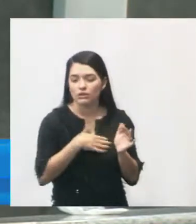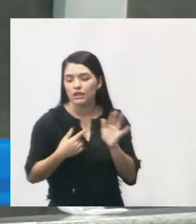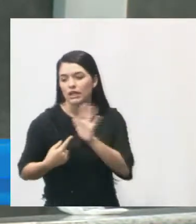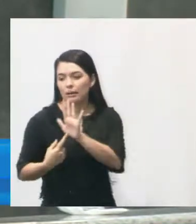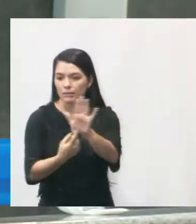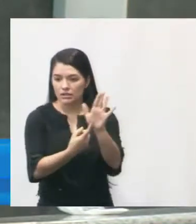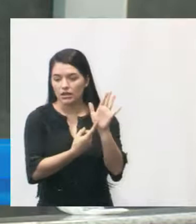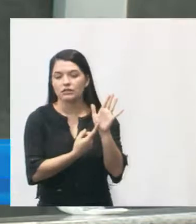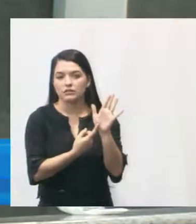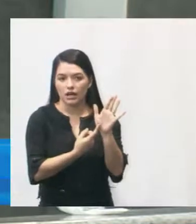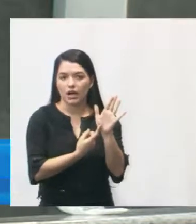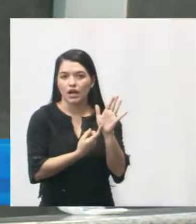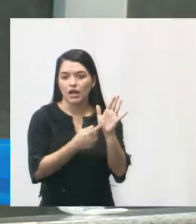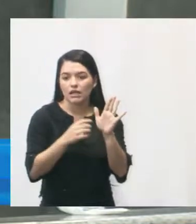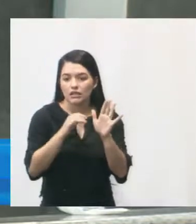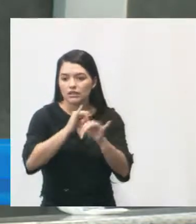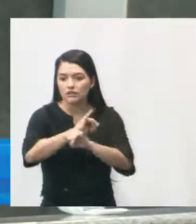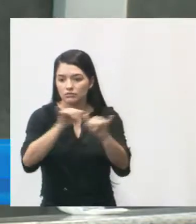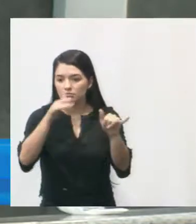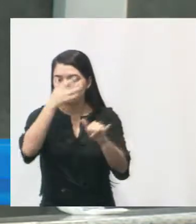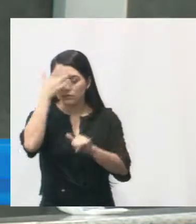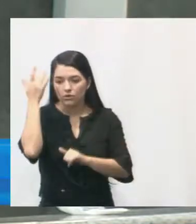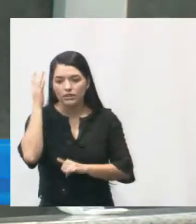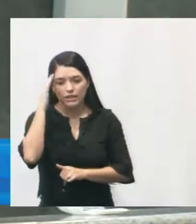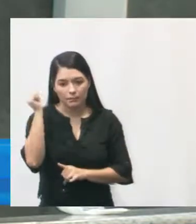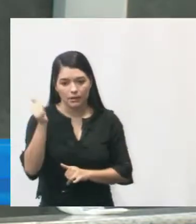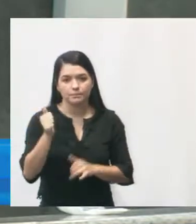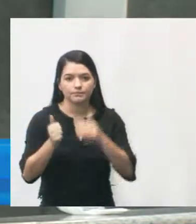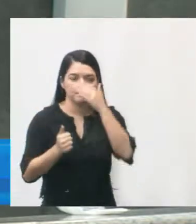a devida ciência à cidade de Vitória. Por favor, Rogério.